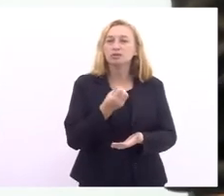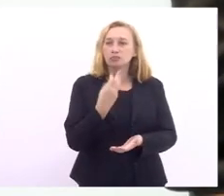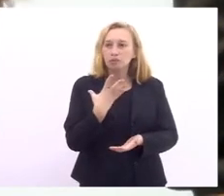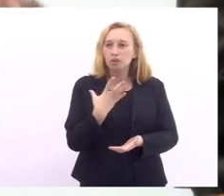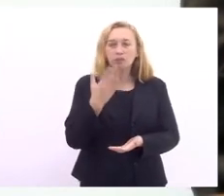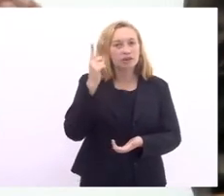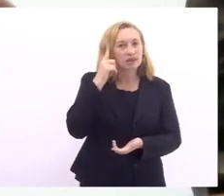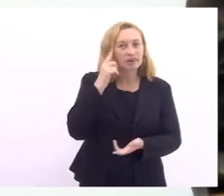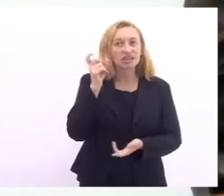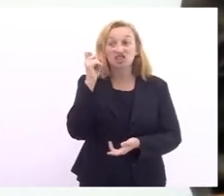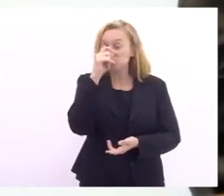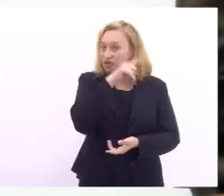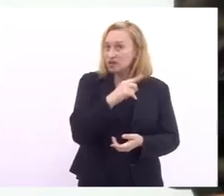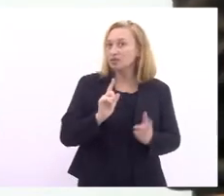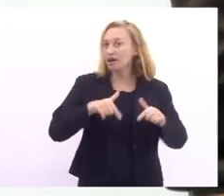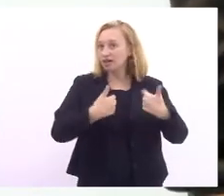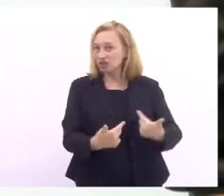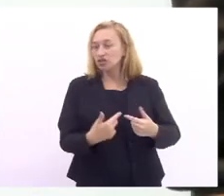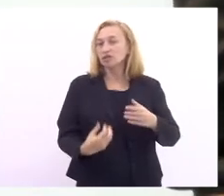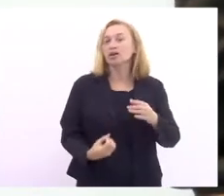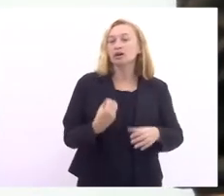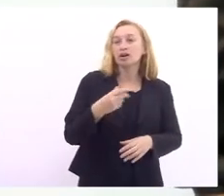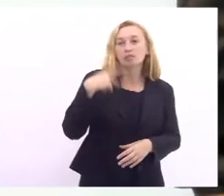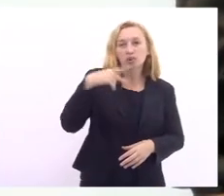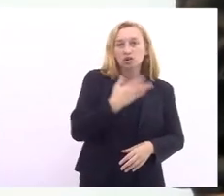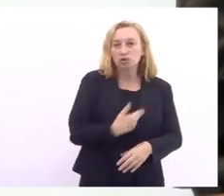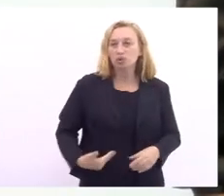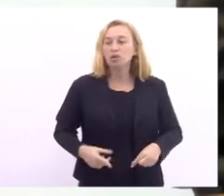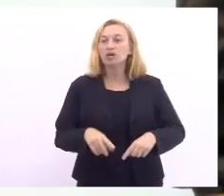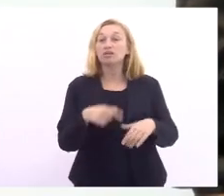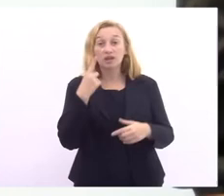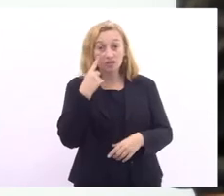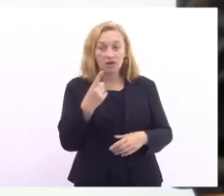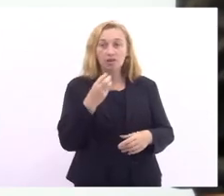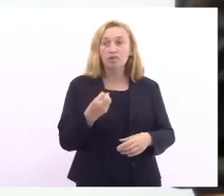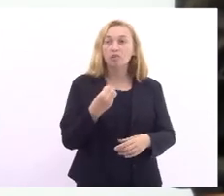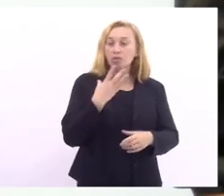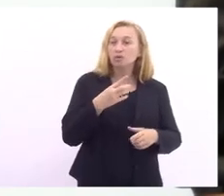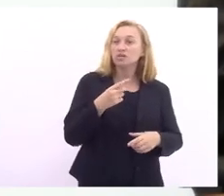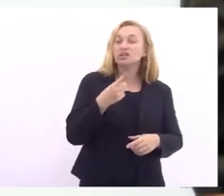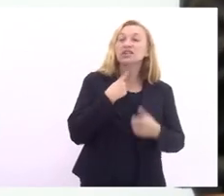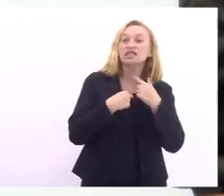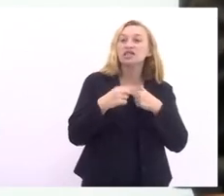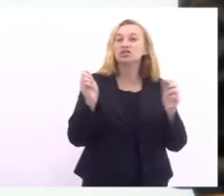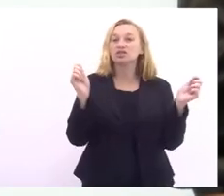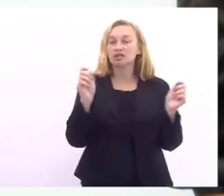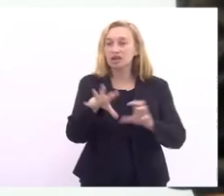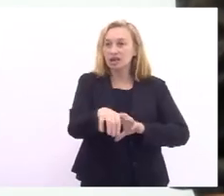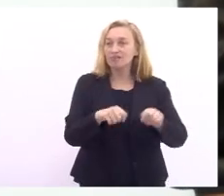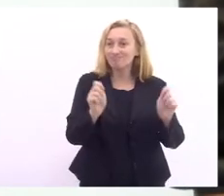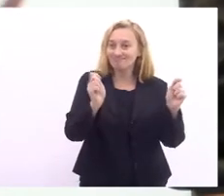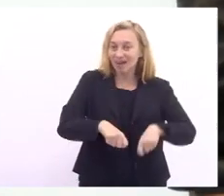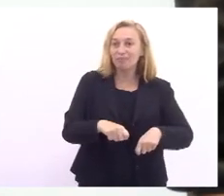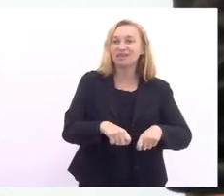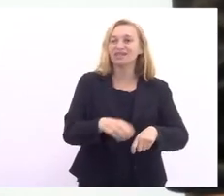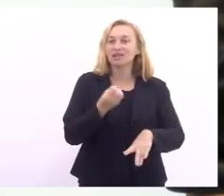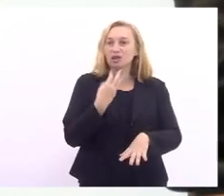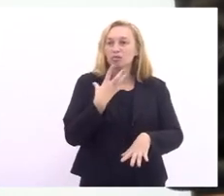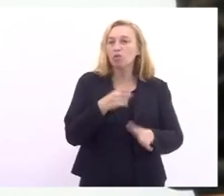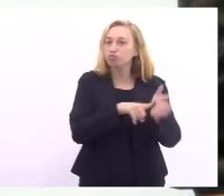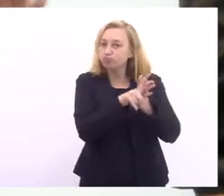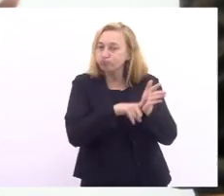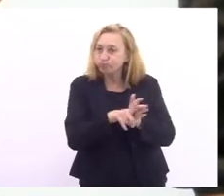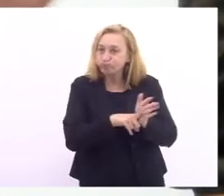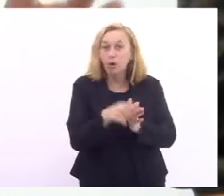boa vontade já é Difícil de realizar a política pública né então se você é voluntário mostrem de capacidade de fazer um bom